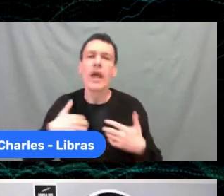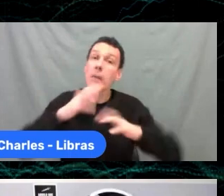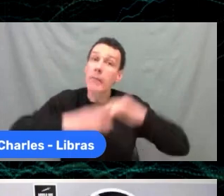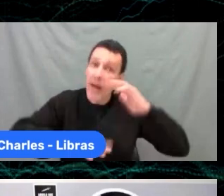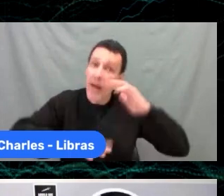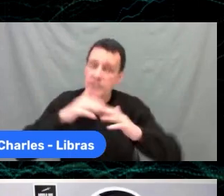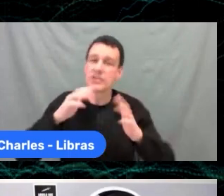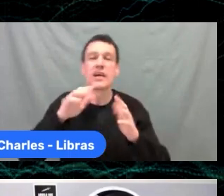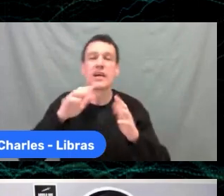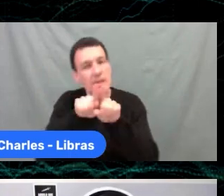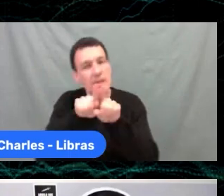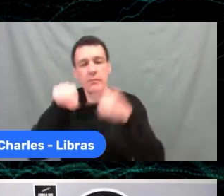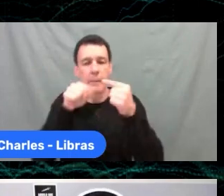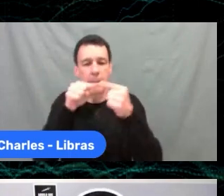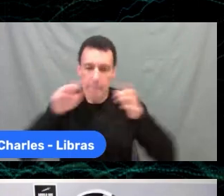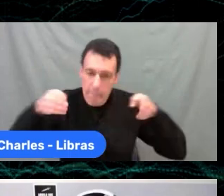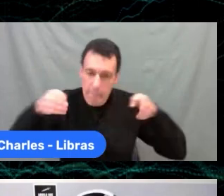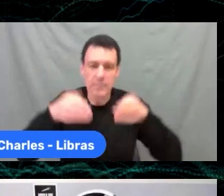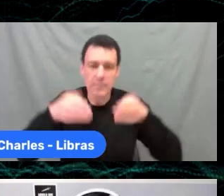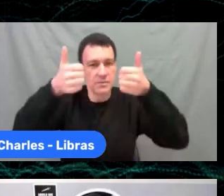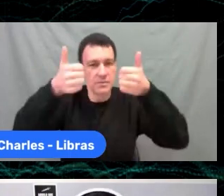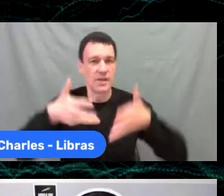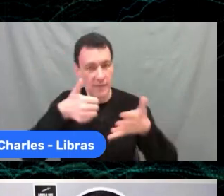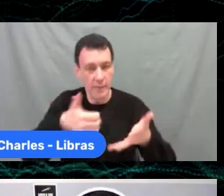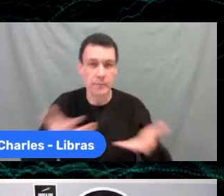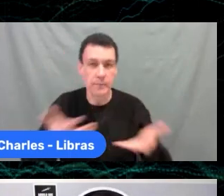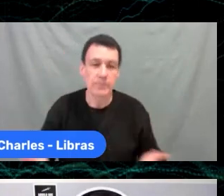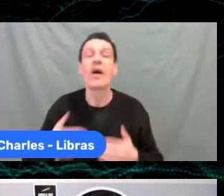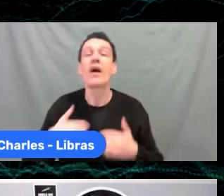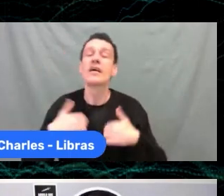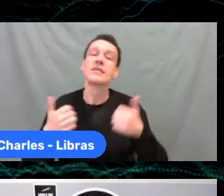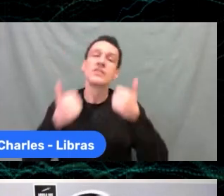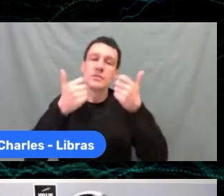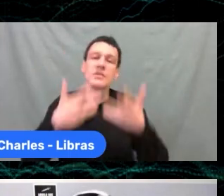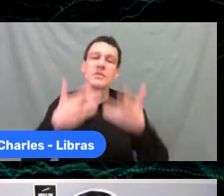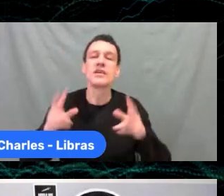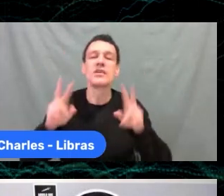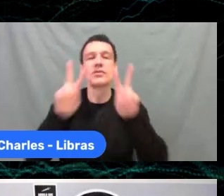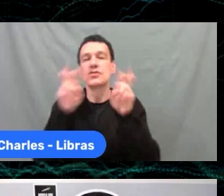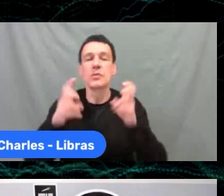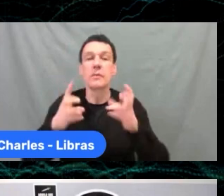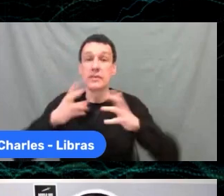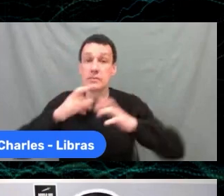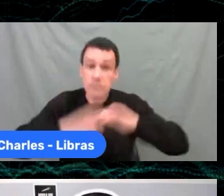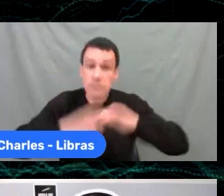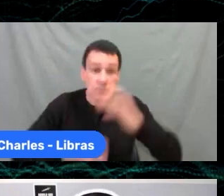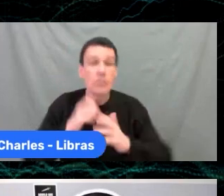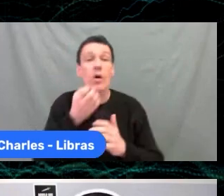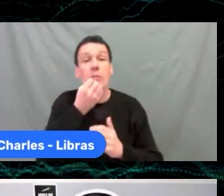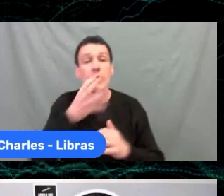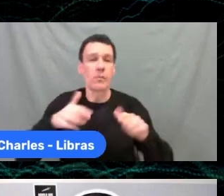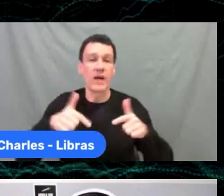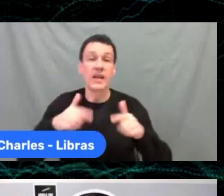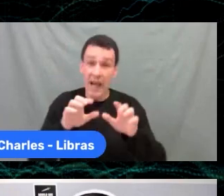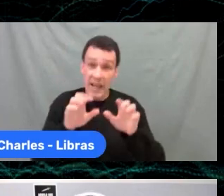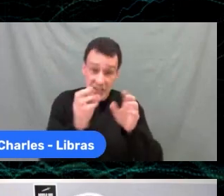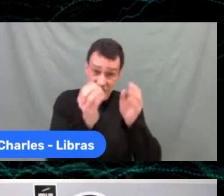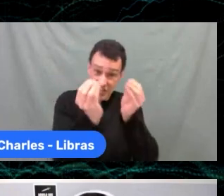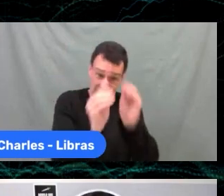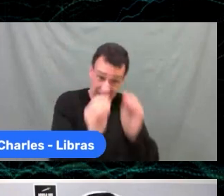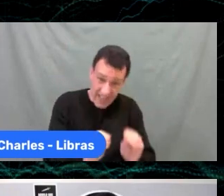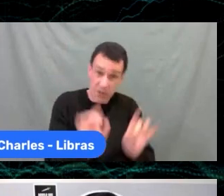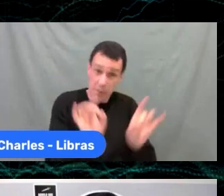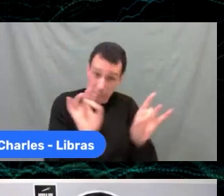o assunto que eu trouxe hoje é relacionado a boas práticas no post-installation dos ABX. Então, quem me acompanhou no mutirão DevOps no dia